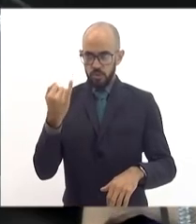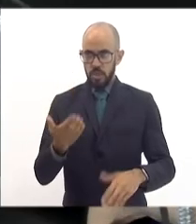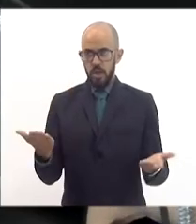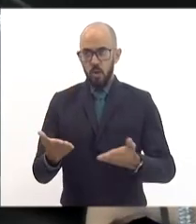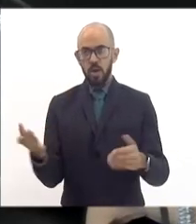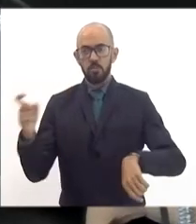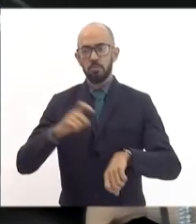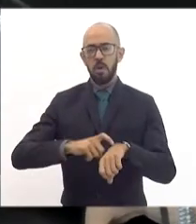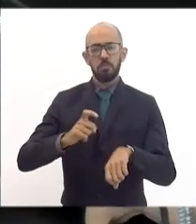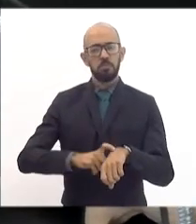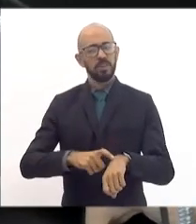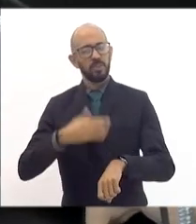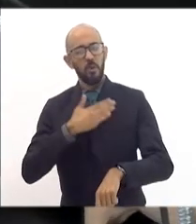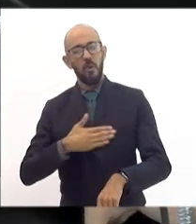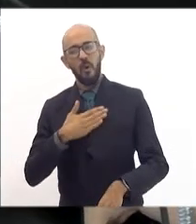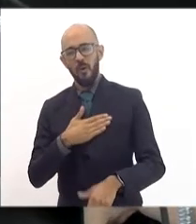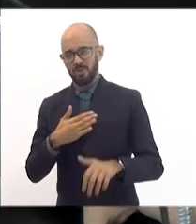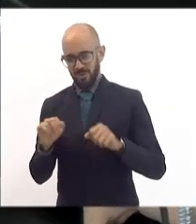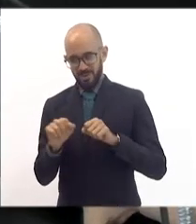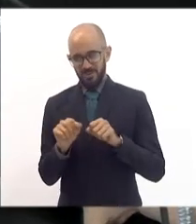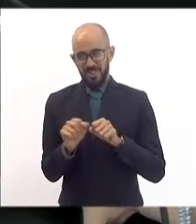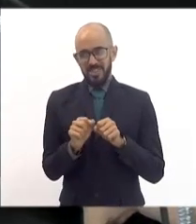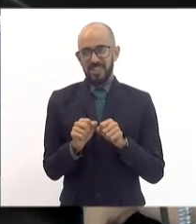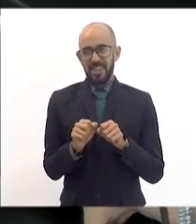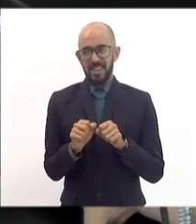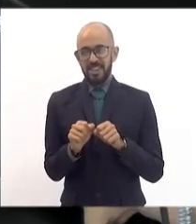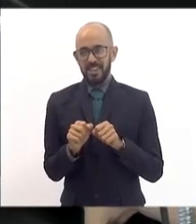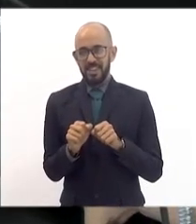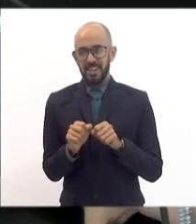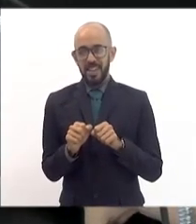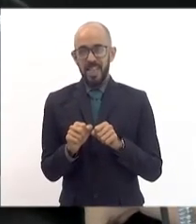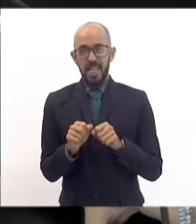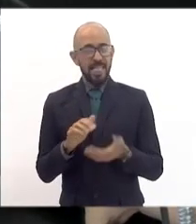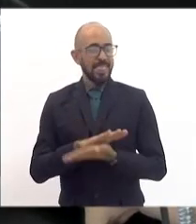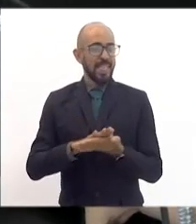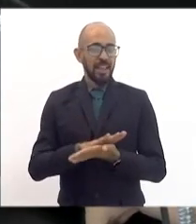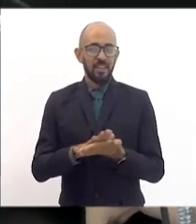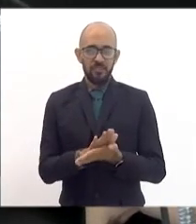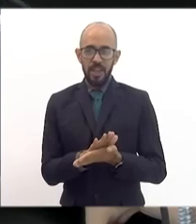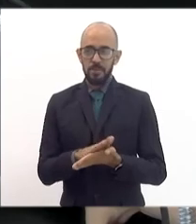mais gosto de fazer, deputado Luiz Paulo. Nada mais havendo a tratar,